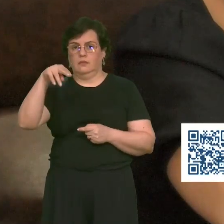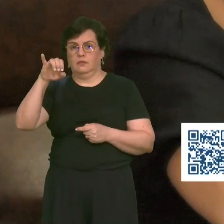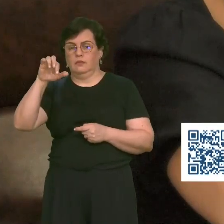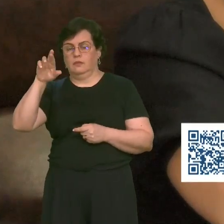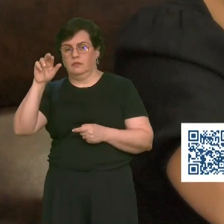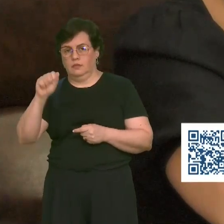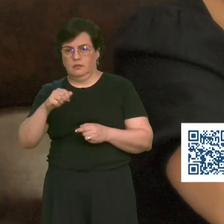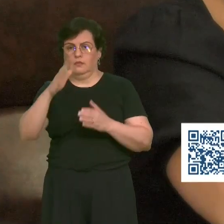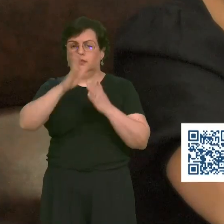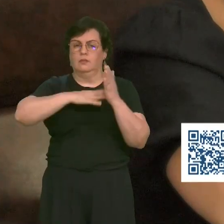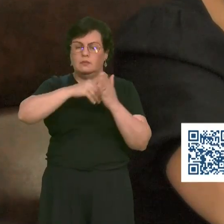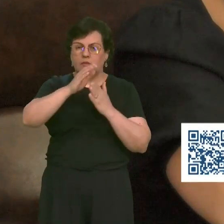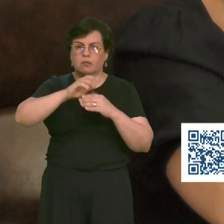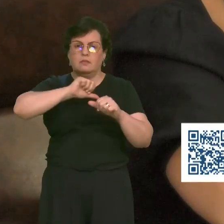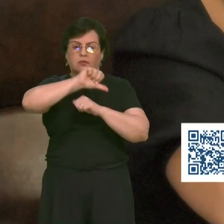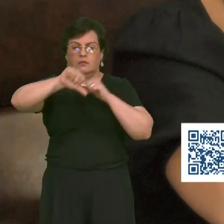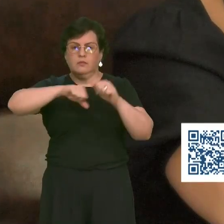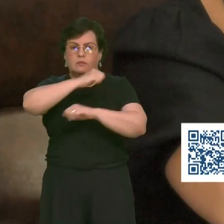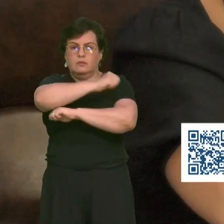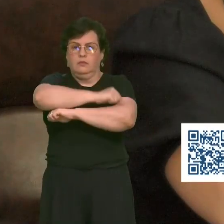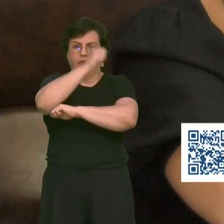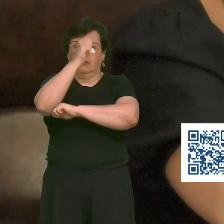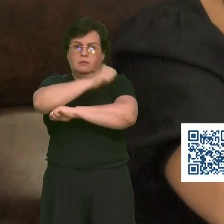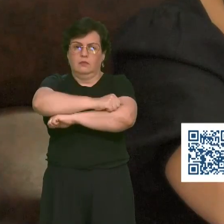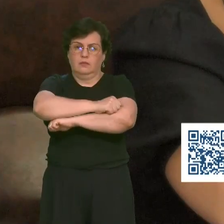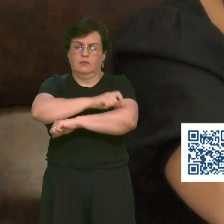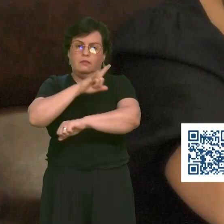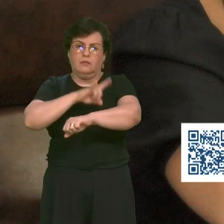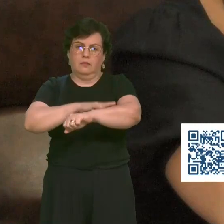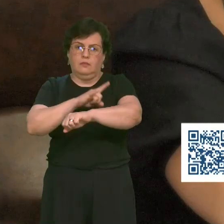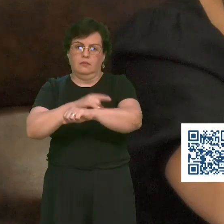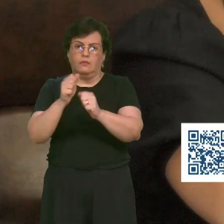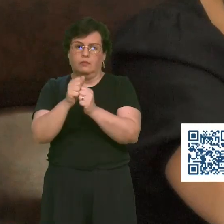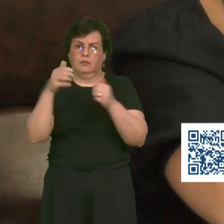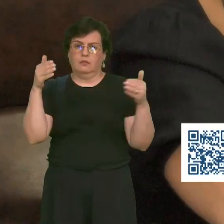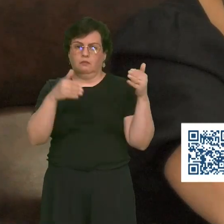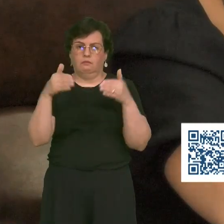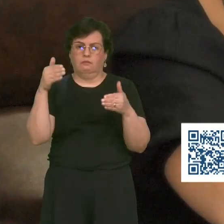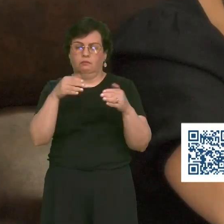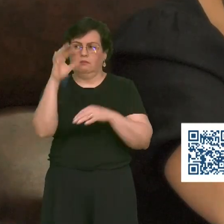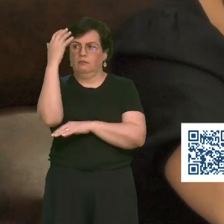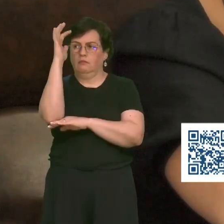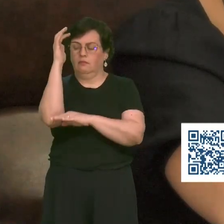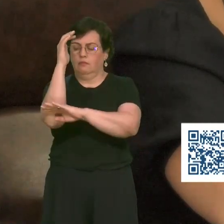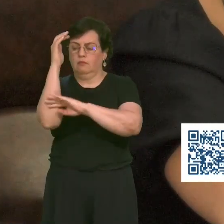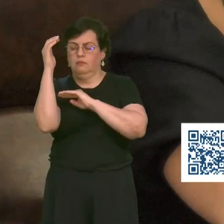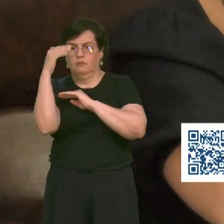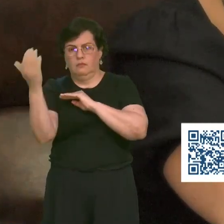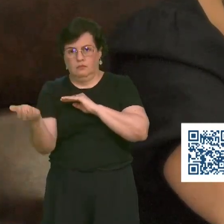troca de janelas adequação de sanitários com acessibilidade poda de árvores